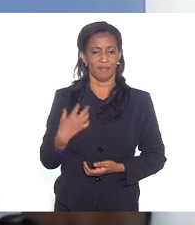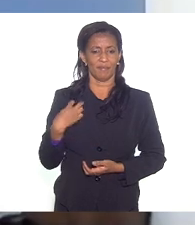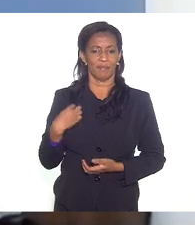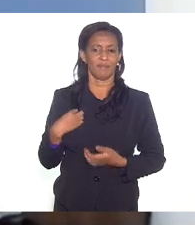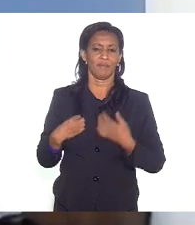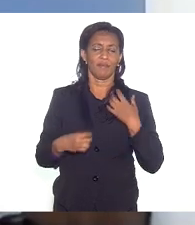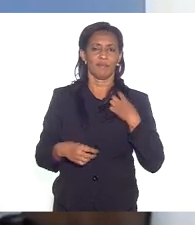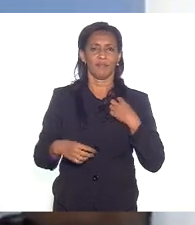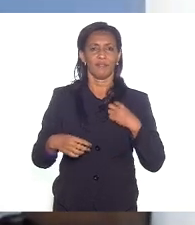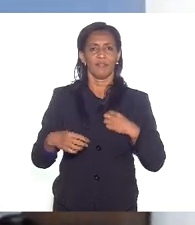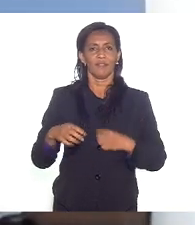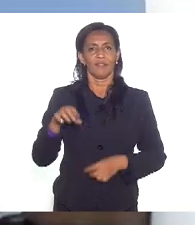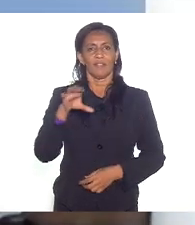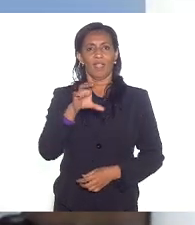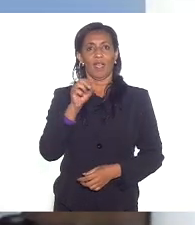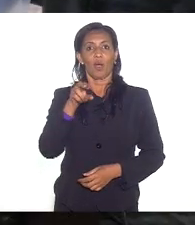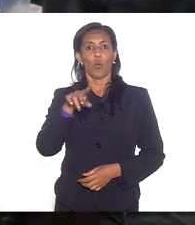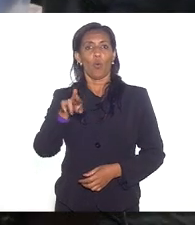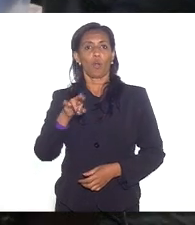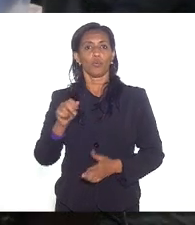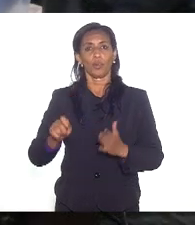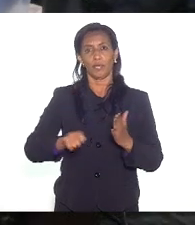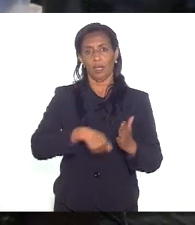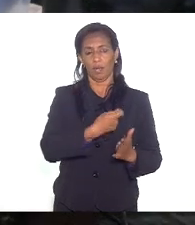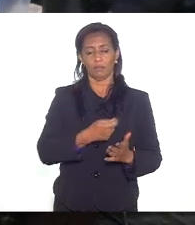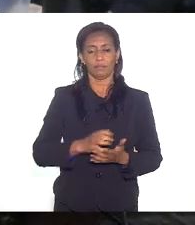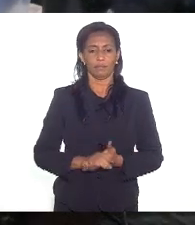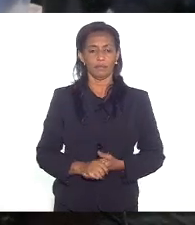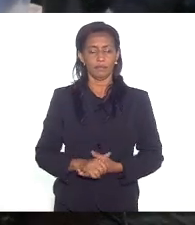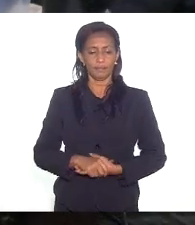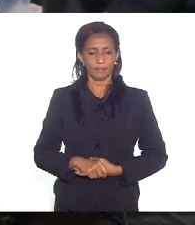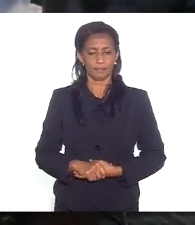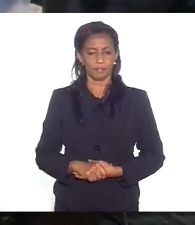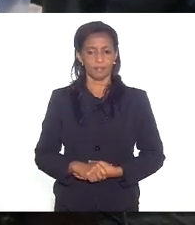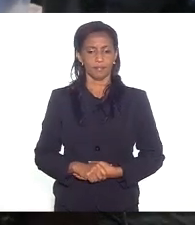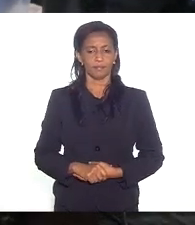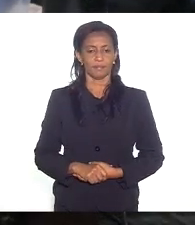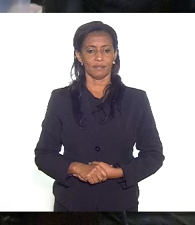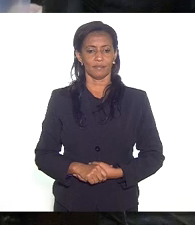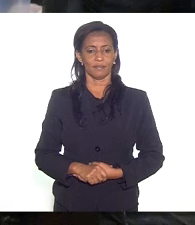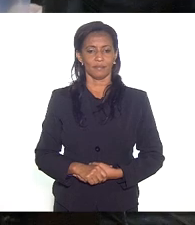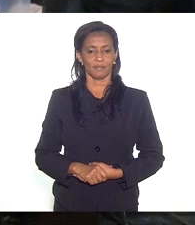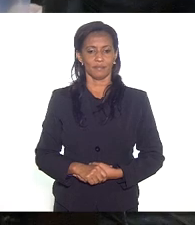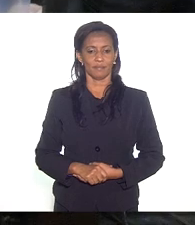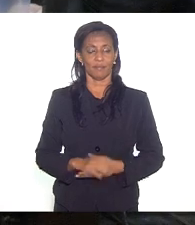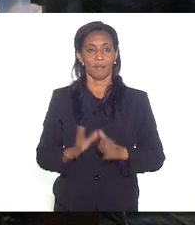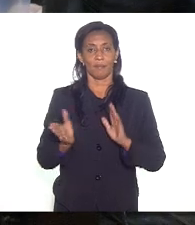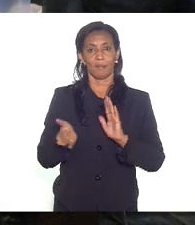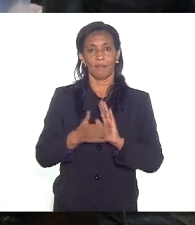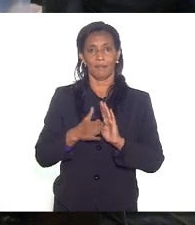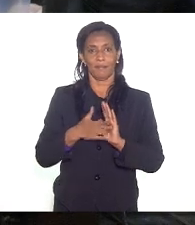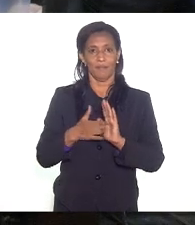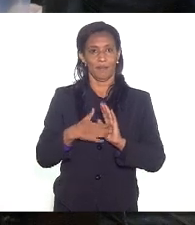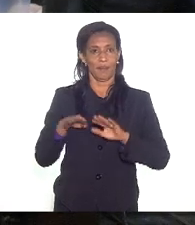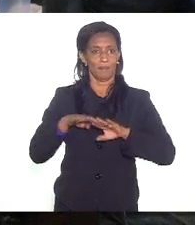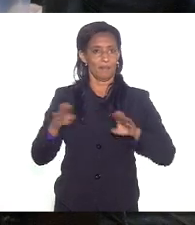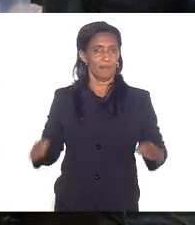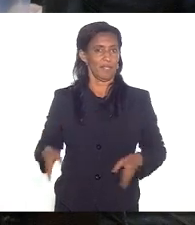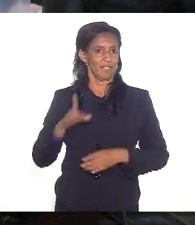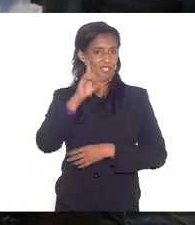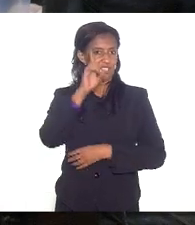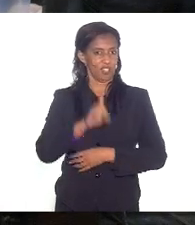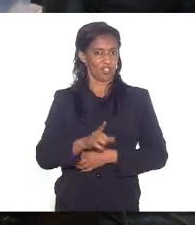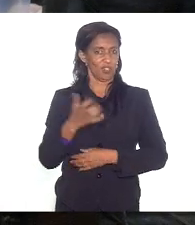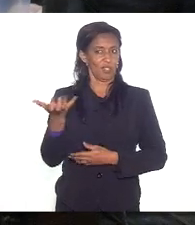nesse projeto aí já já vamos escolher já já já a prime se parecer pela mesa diretora